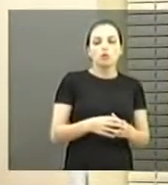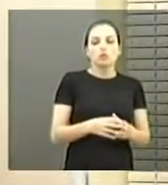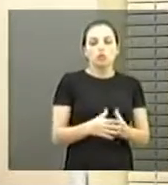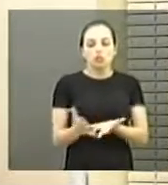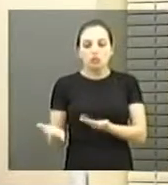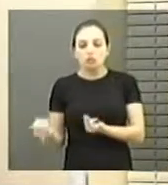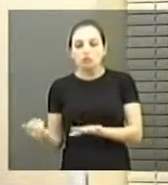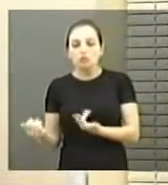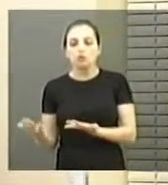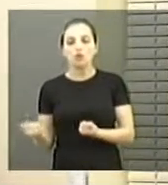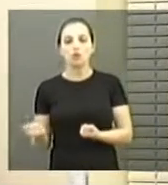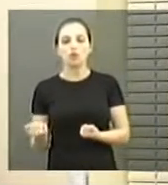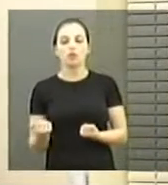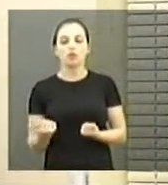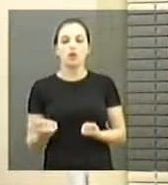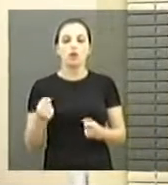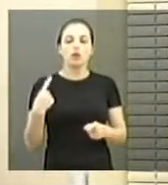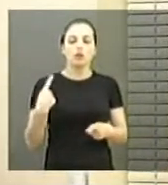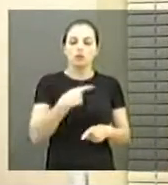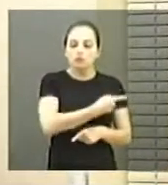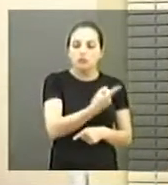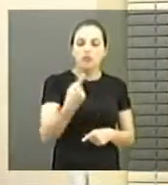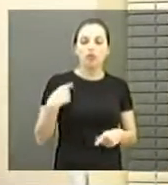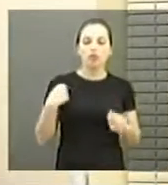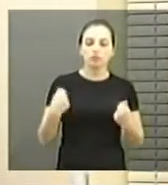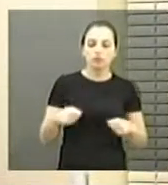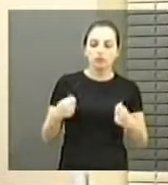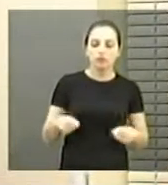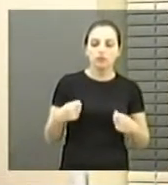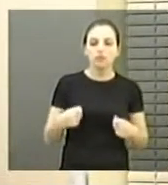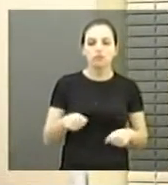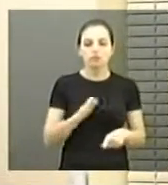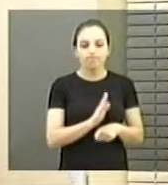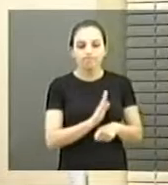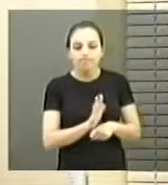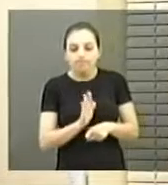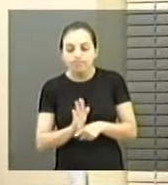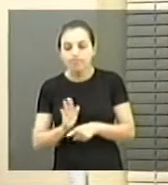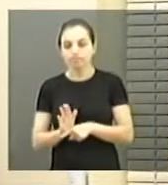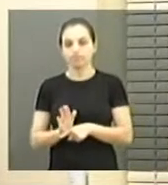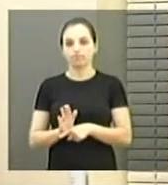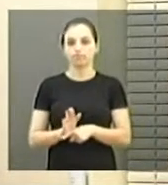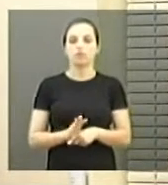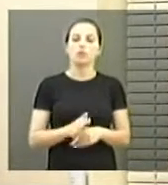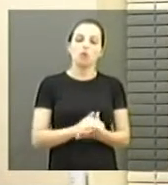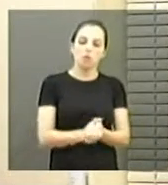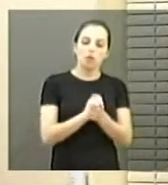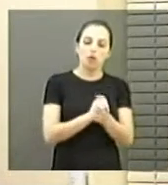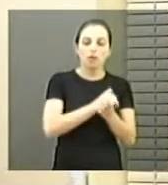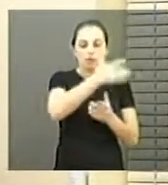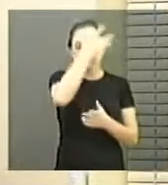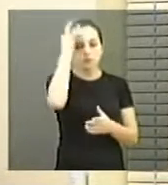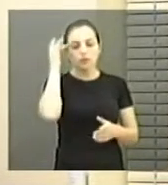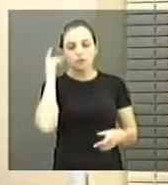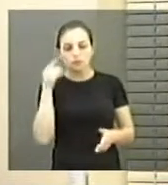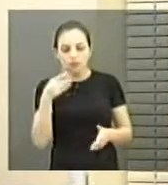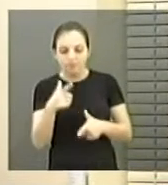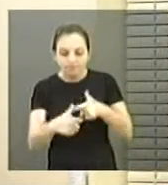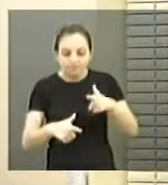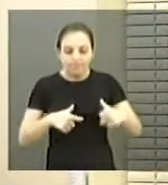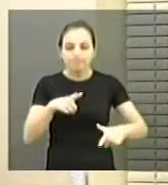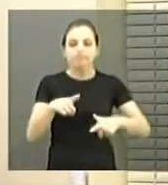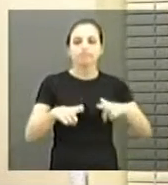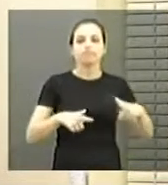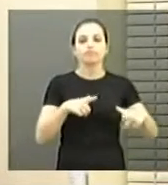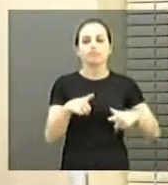nossos jovens, e nós precisamos cuidar disso. Então, eu quero parabenizar todas as pessoas que estão se dedicando a esse trabalho, em